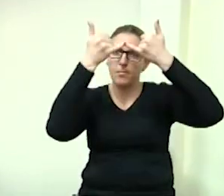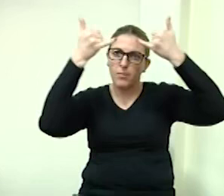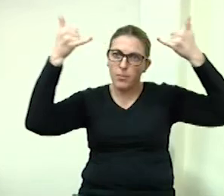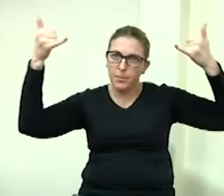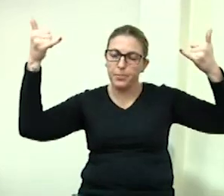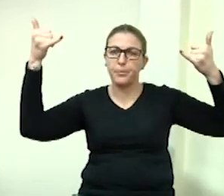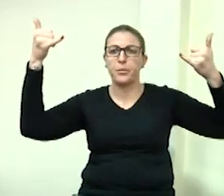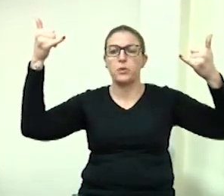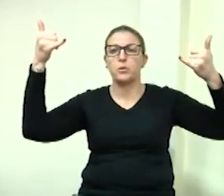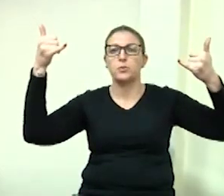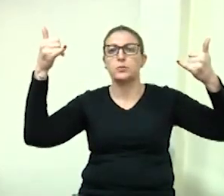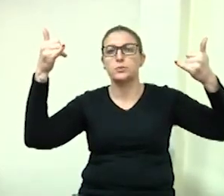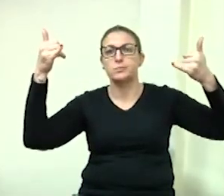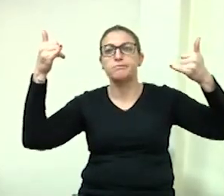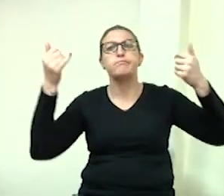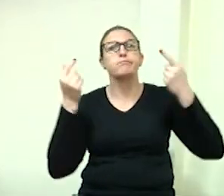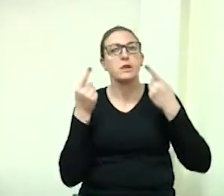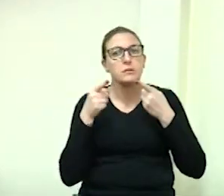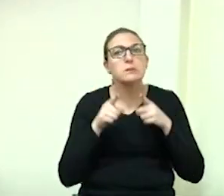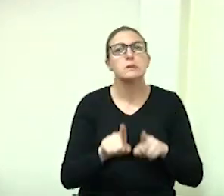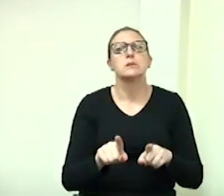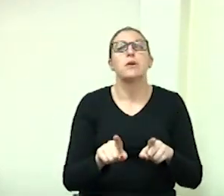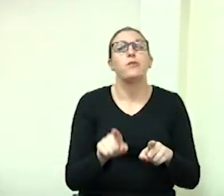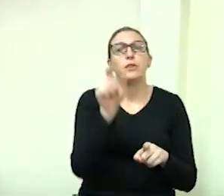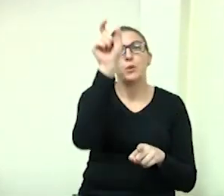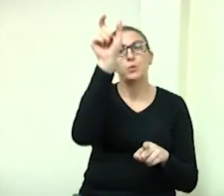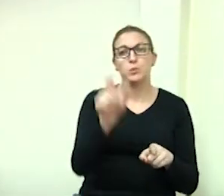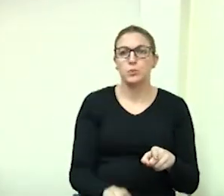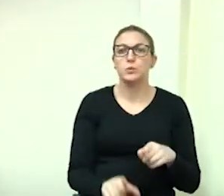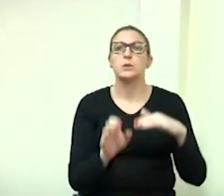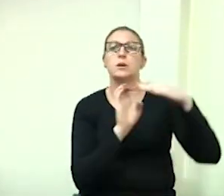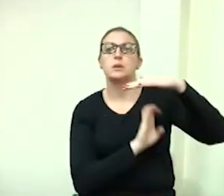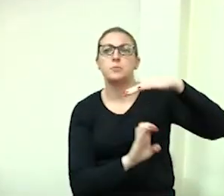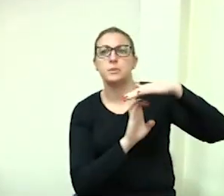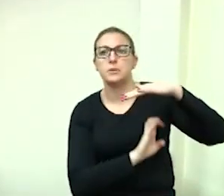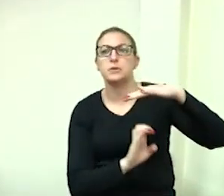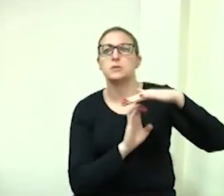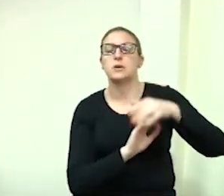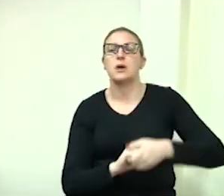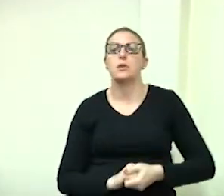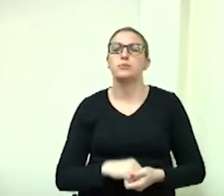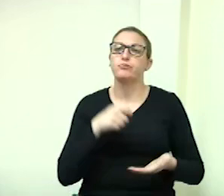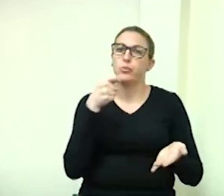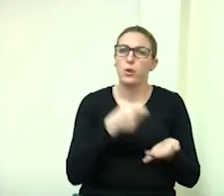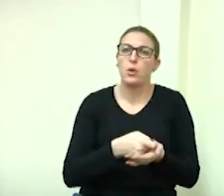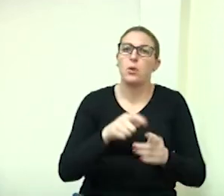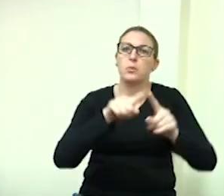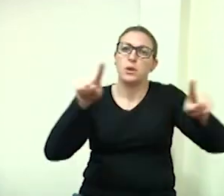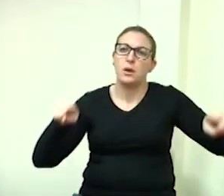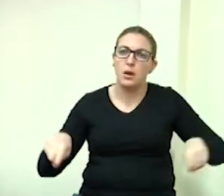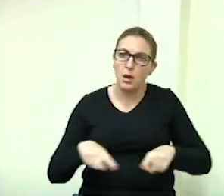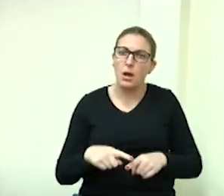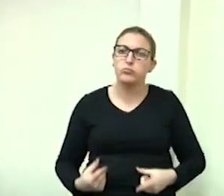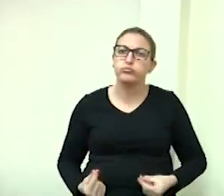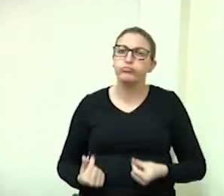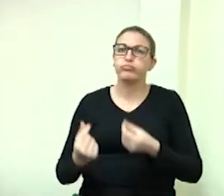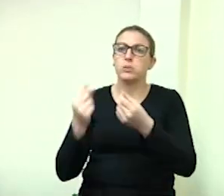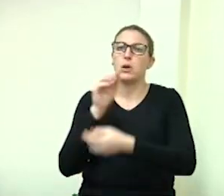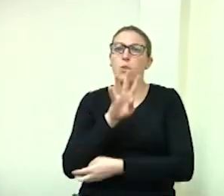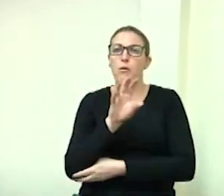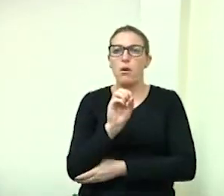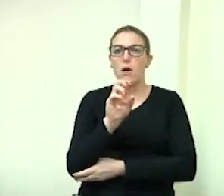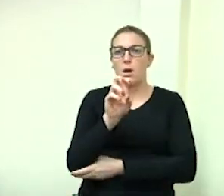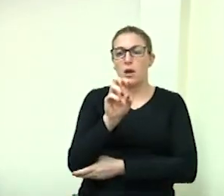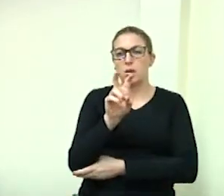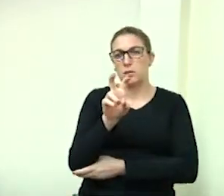olha o desafio que é ser empresário compra a área gasta lá 40 50 mil